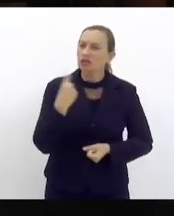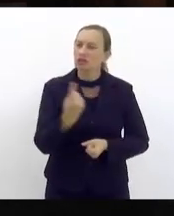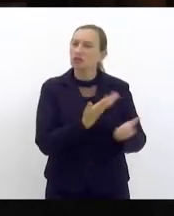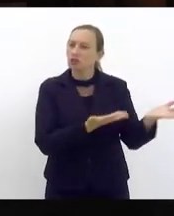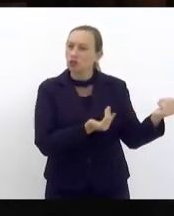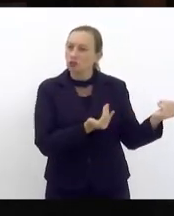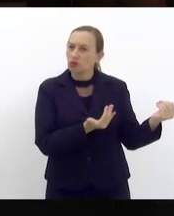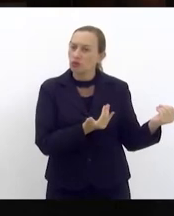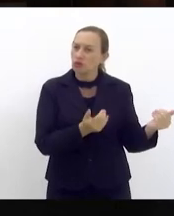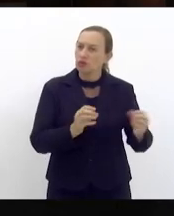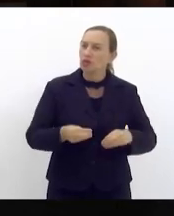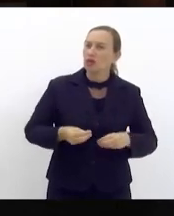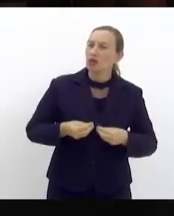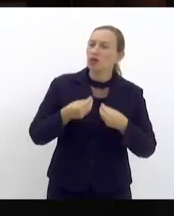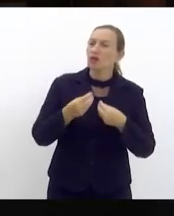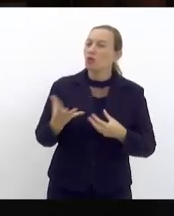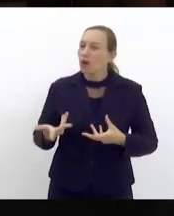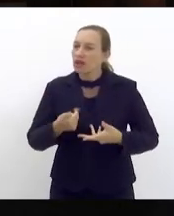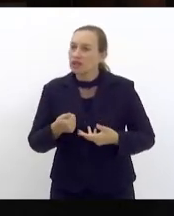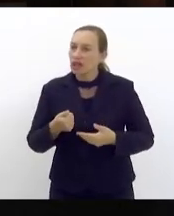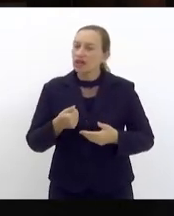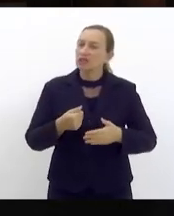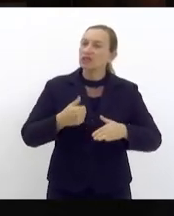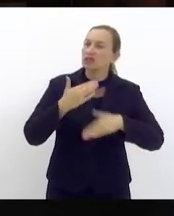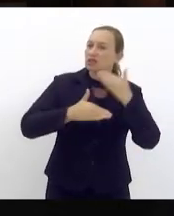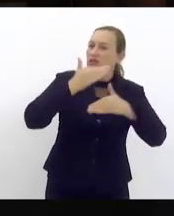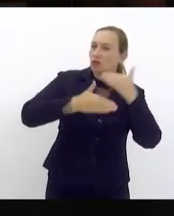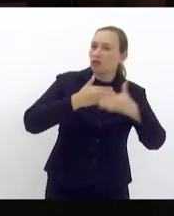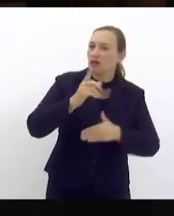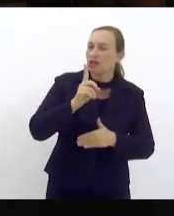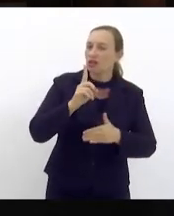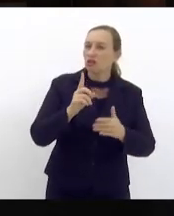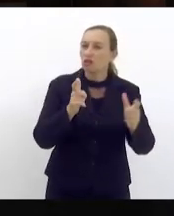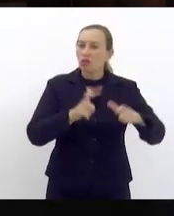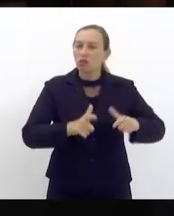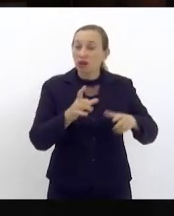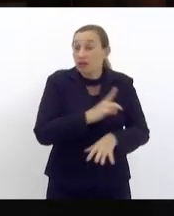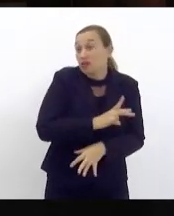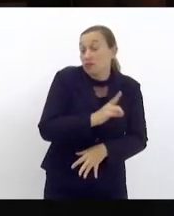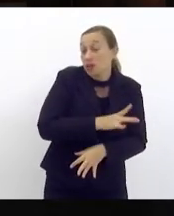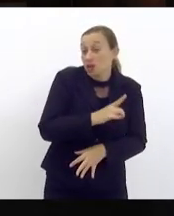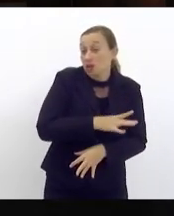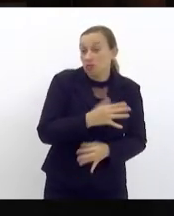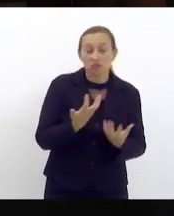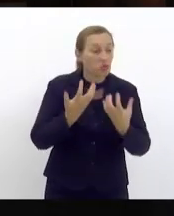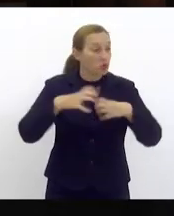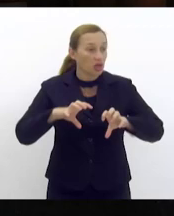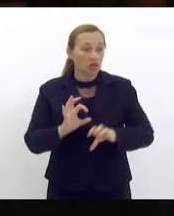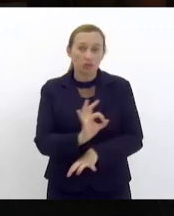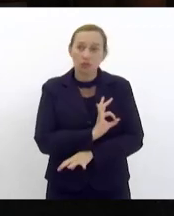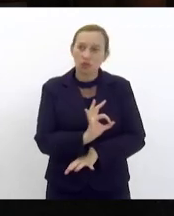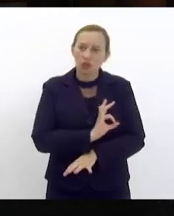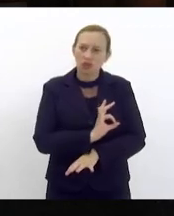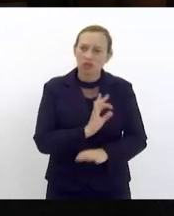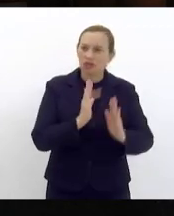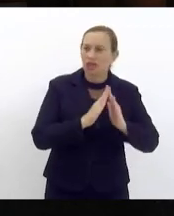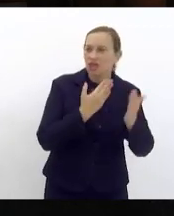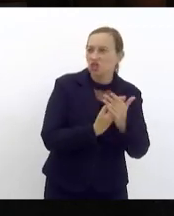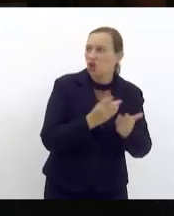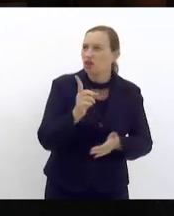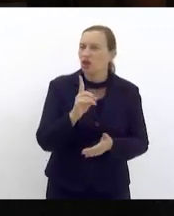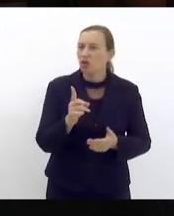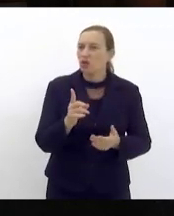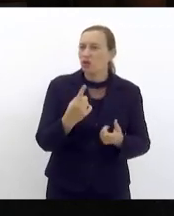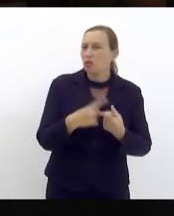dê condições dela voar e alçar novos lugares e não como o ambiente de medo não queremos polícia na escola não porque